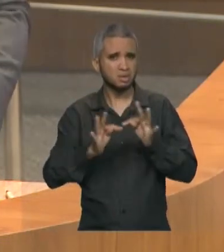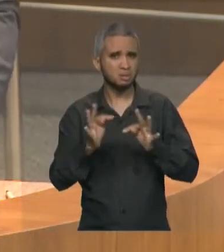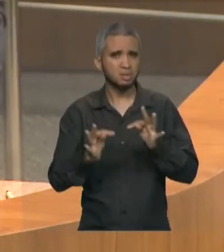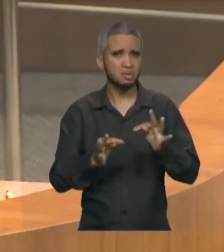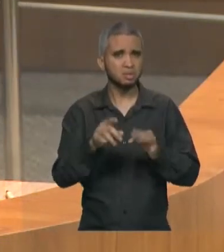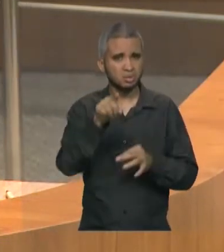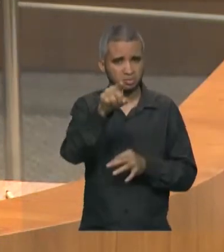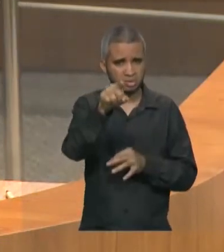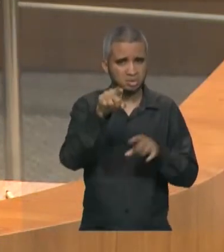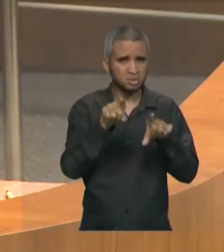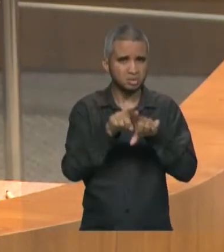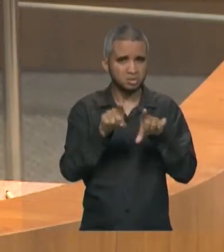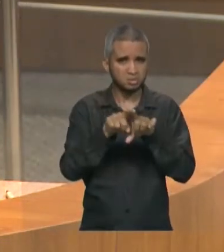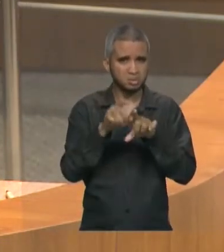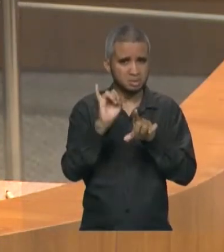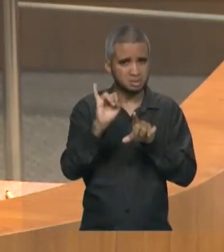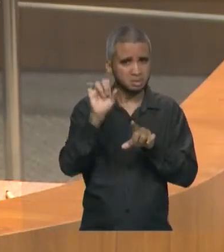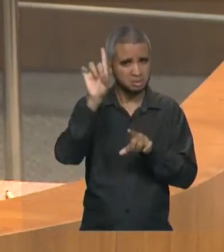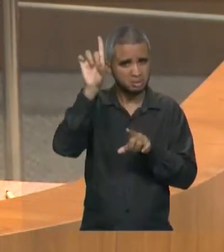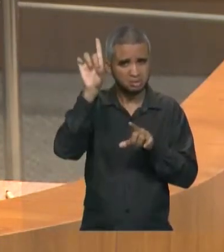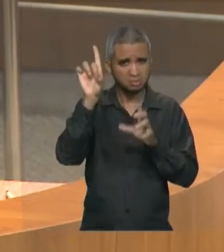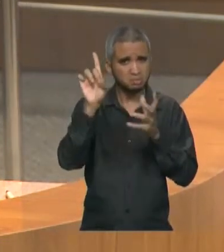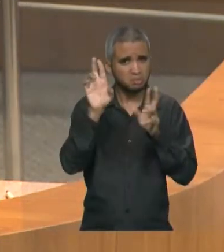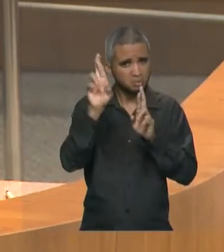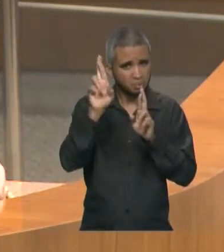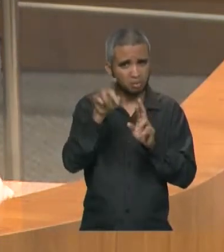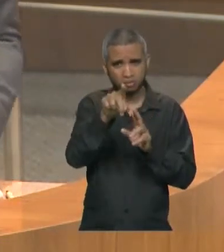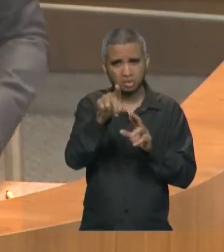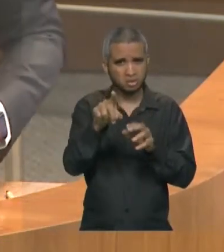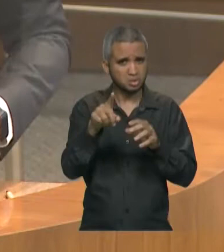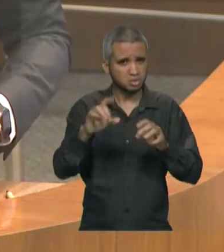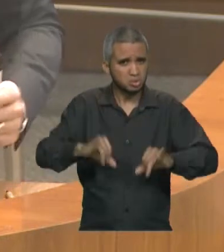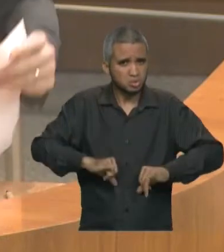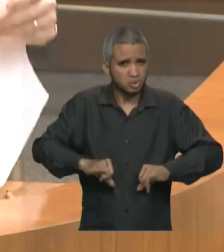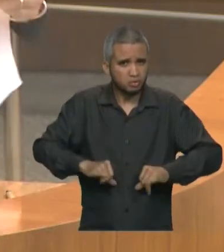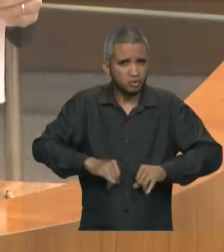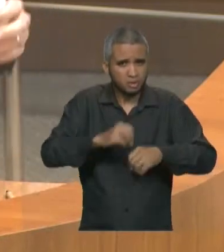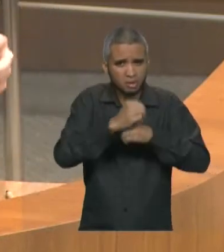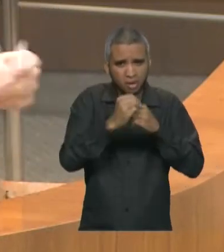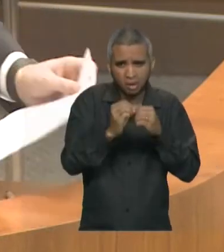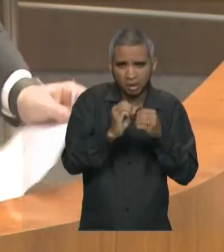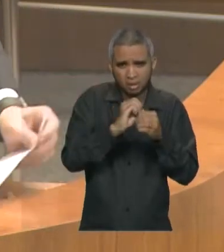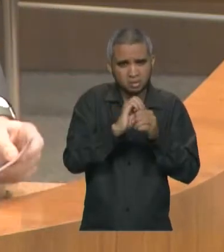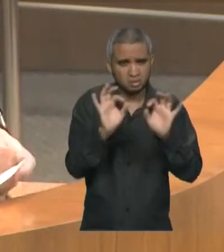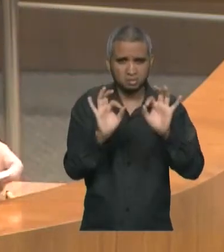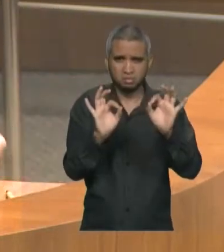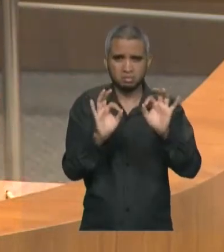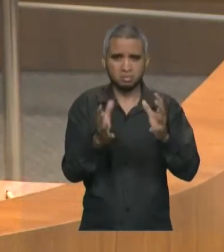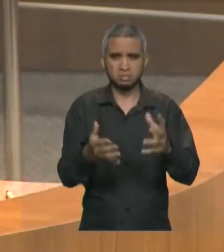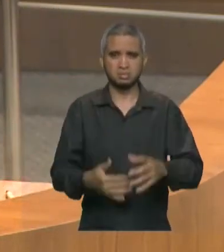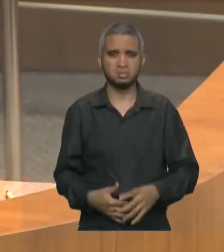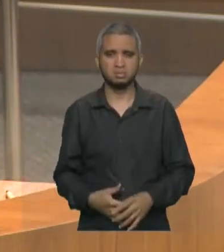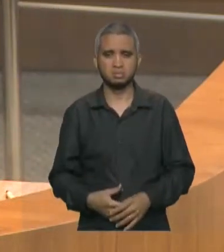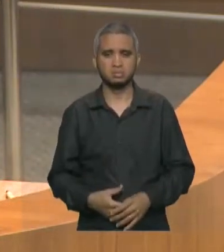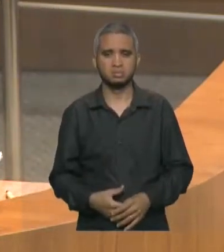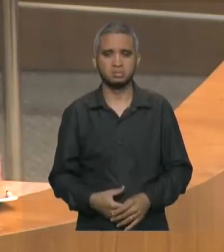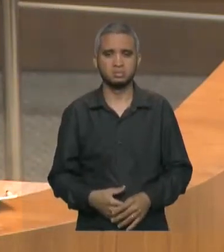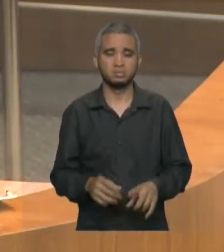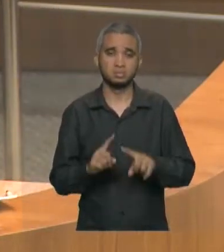já não passou. Mas se Deus quiser, não vai passar por uma situação como essa. Então, senhor presidente, mas agora eu